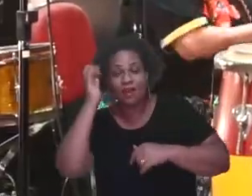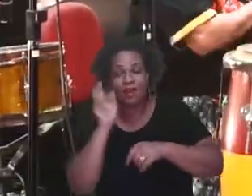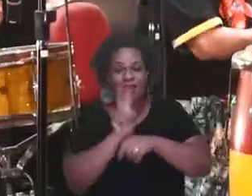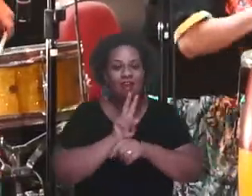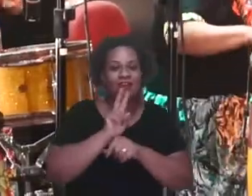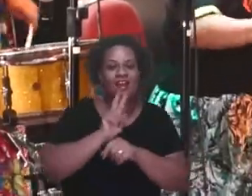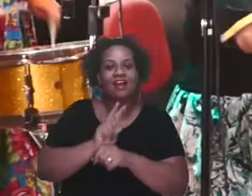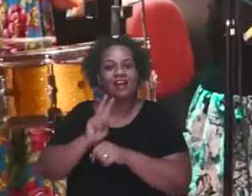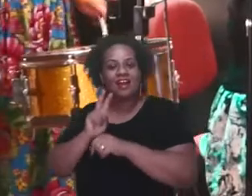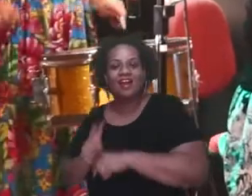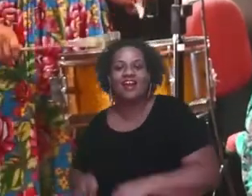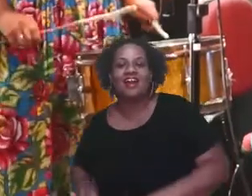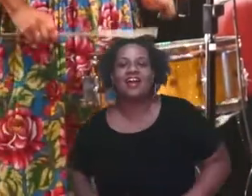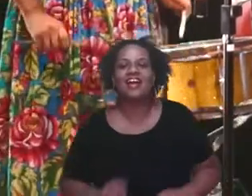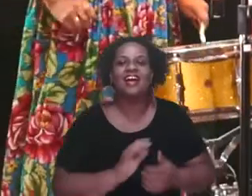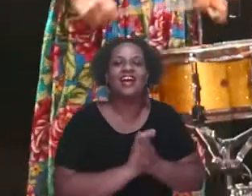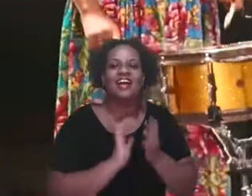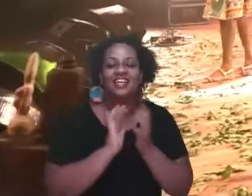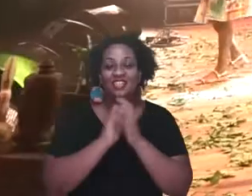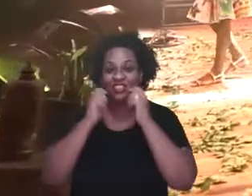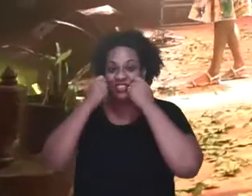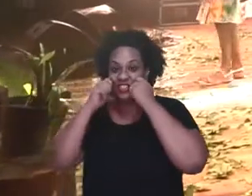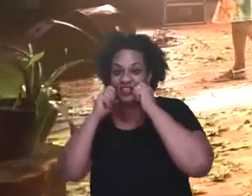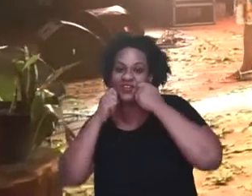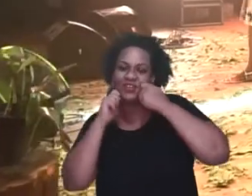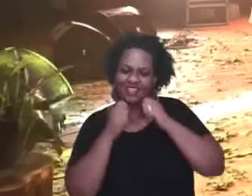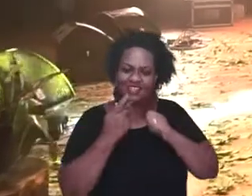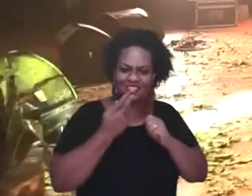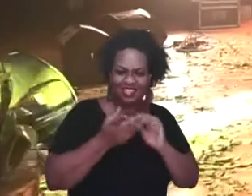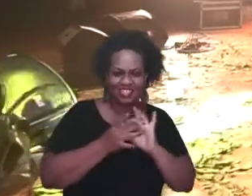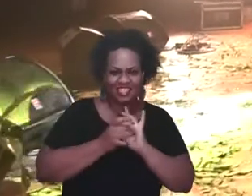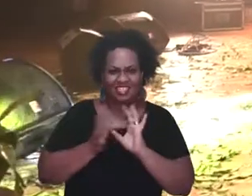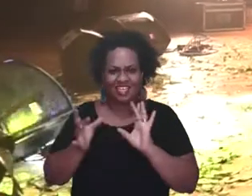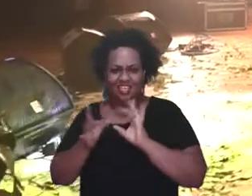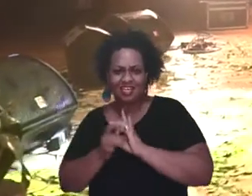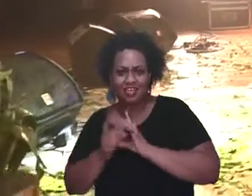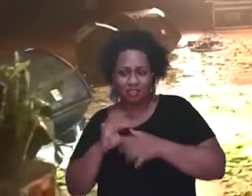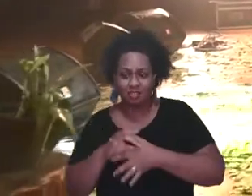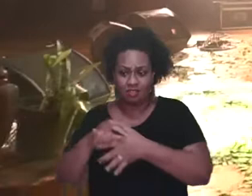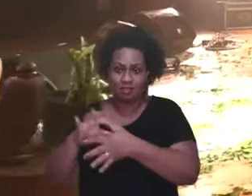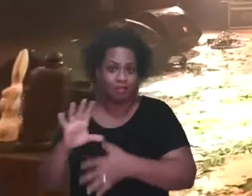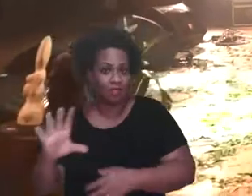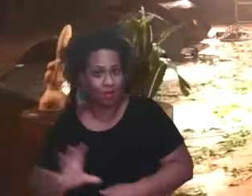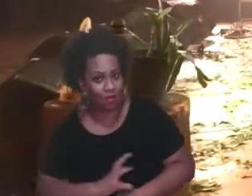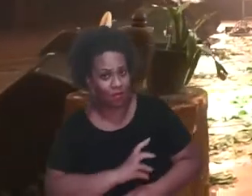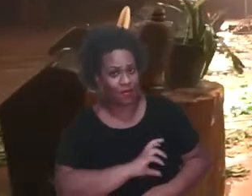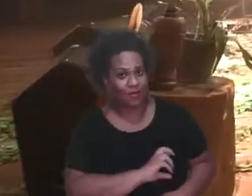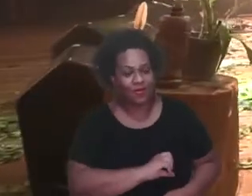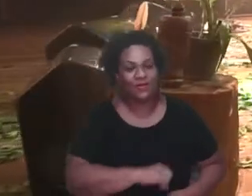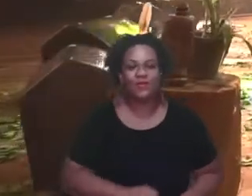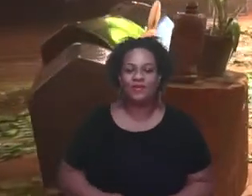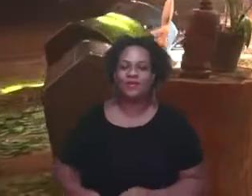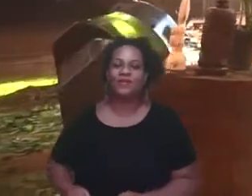amanhã vai menina eu me disse vai tomar